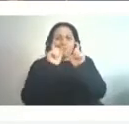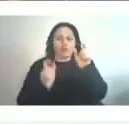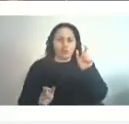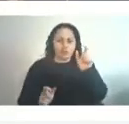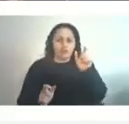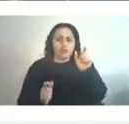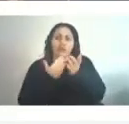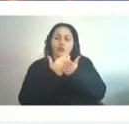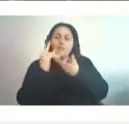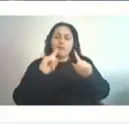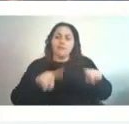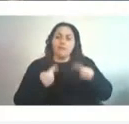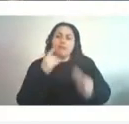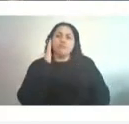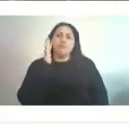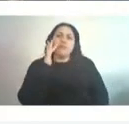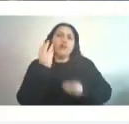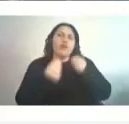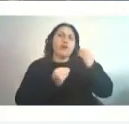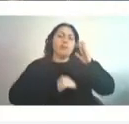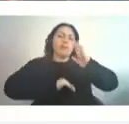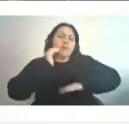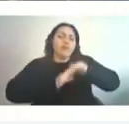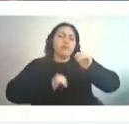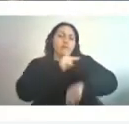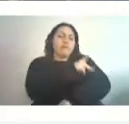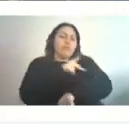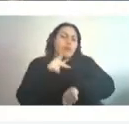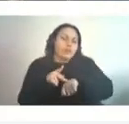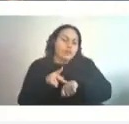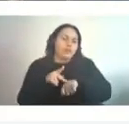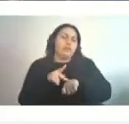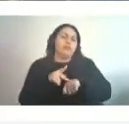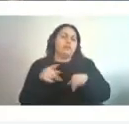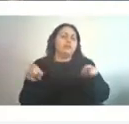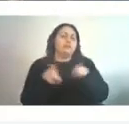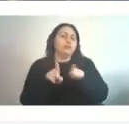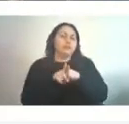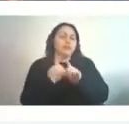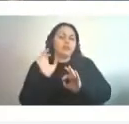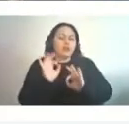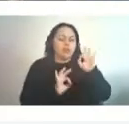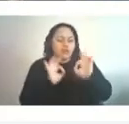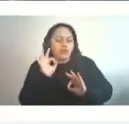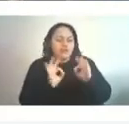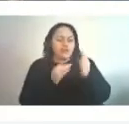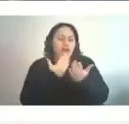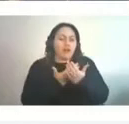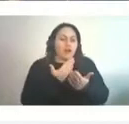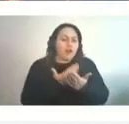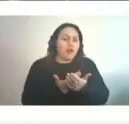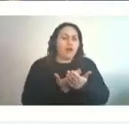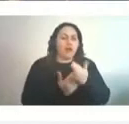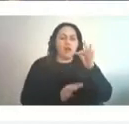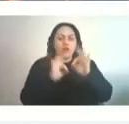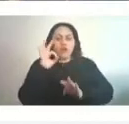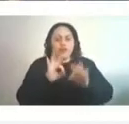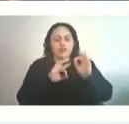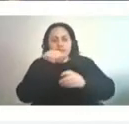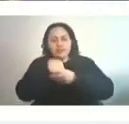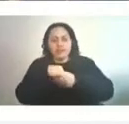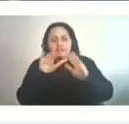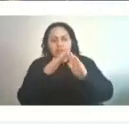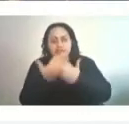nossas práticas também que interferem nessa organização da aula, nessa organização da escola, na organização das